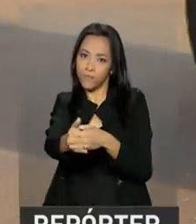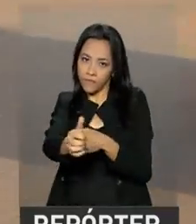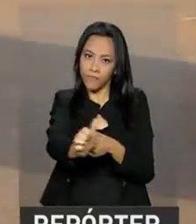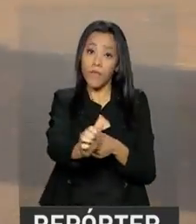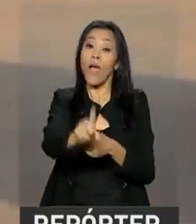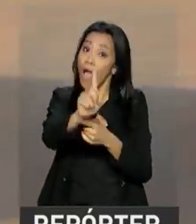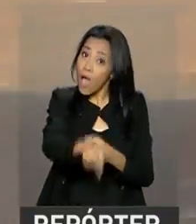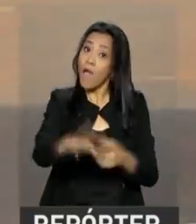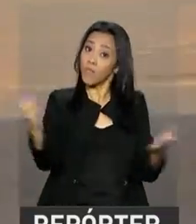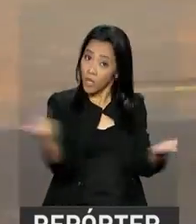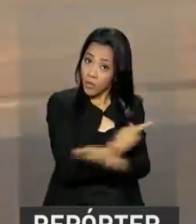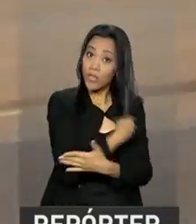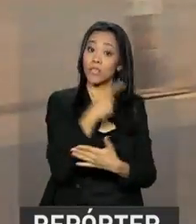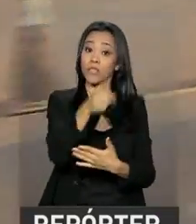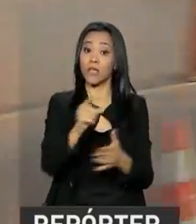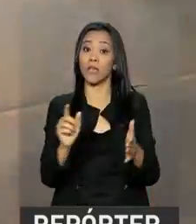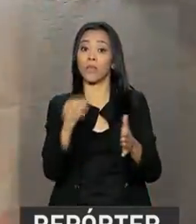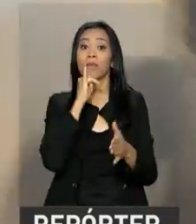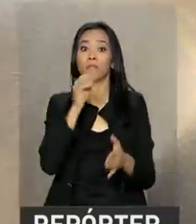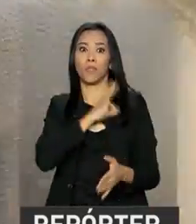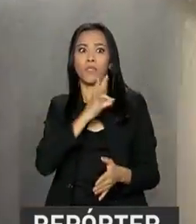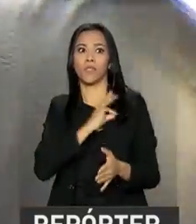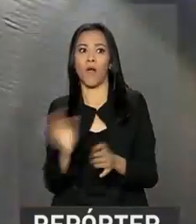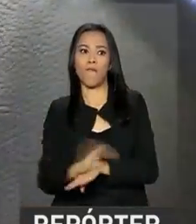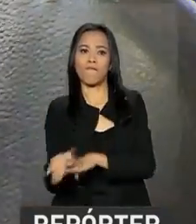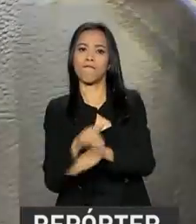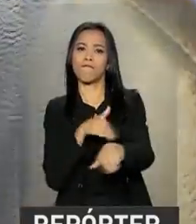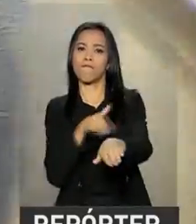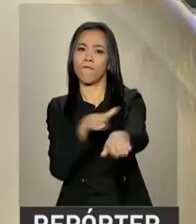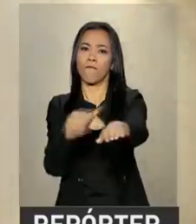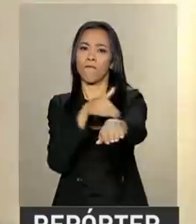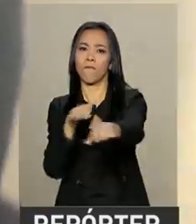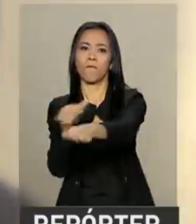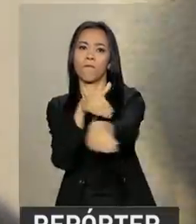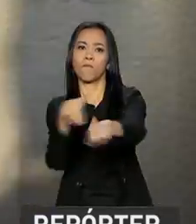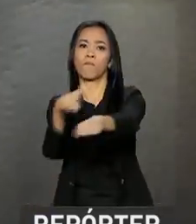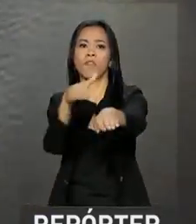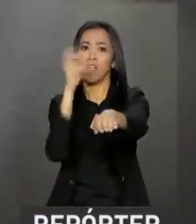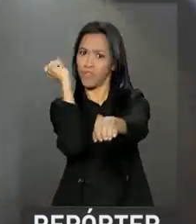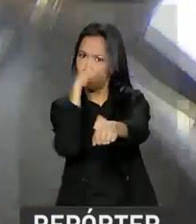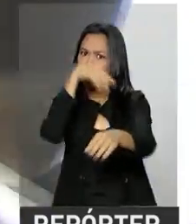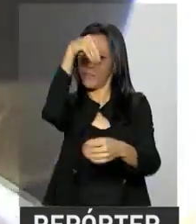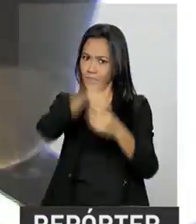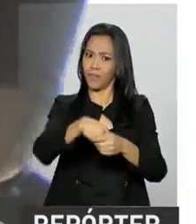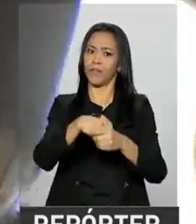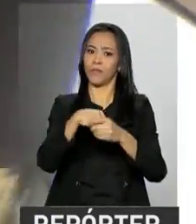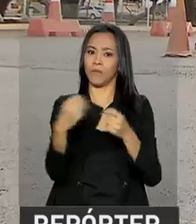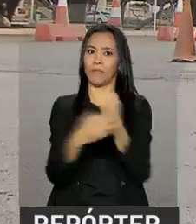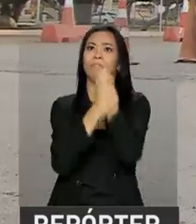podem ocorrer numa perseguição policial dentro do carro é difícil se